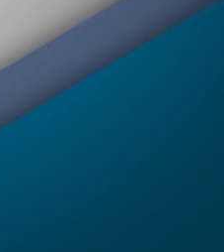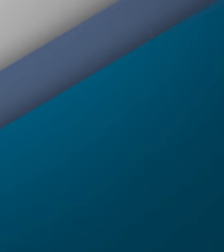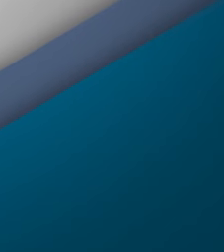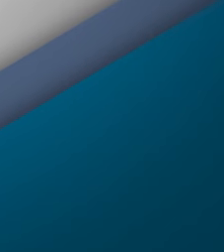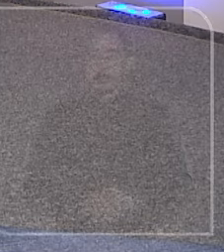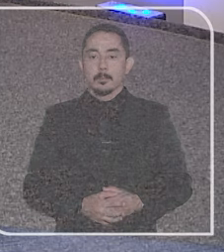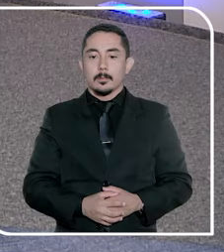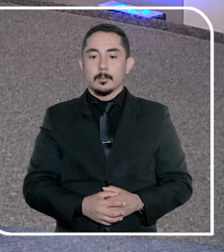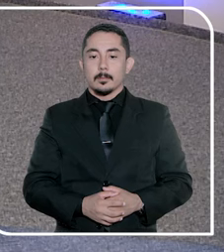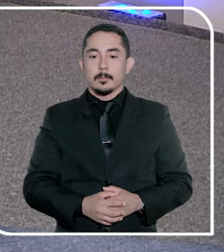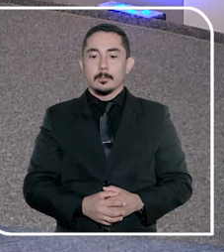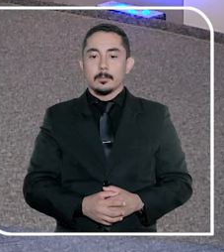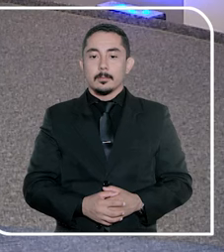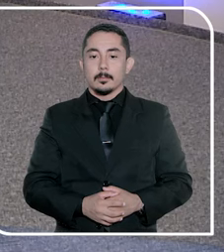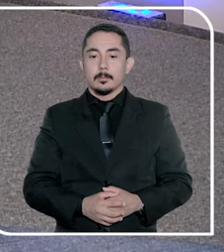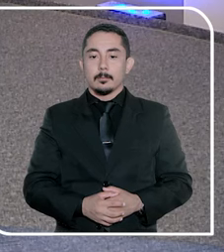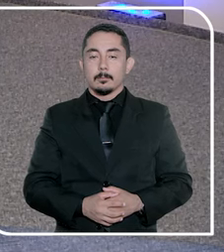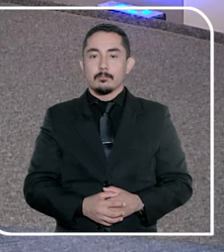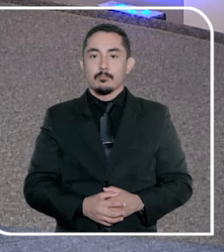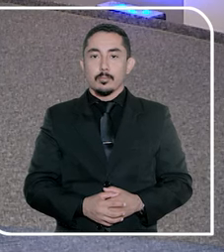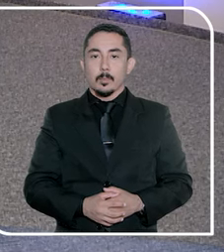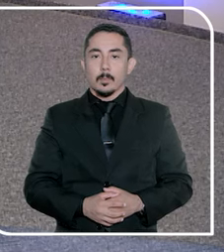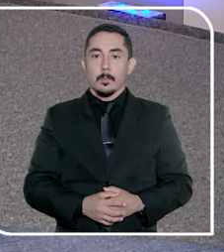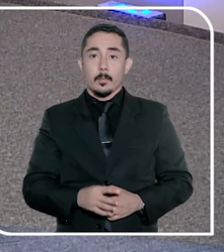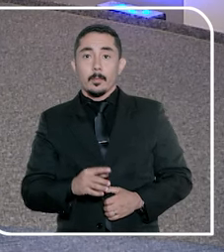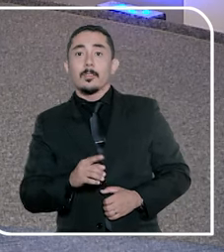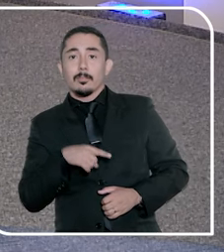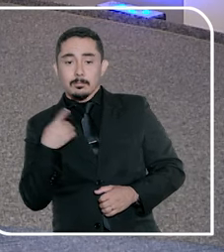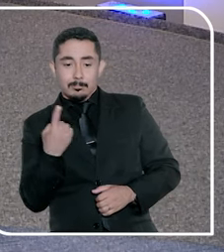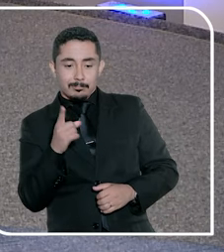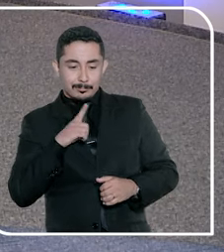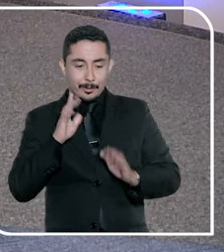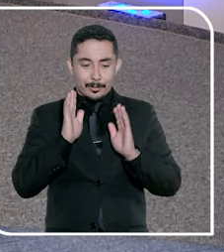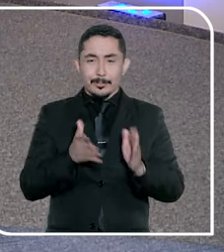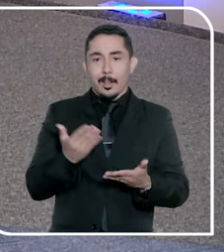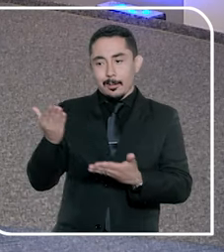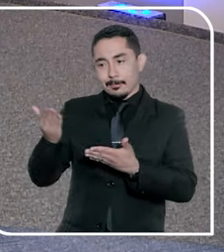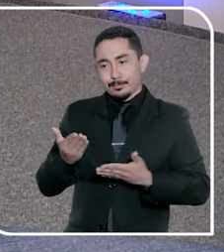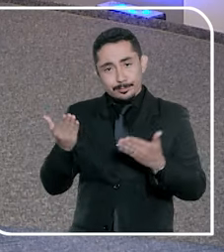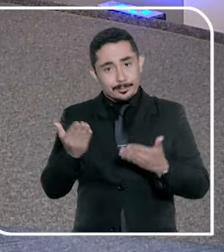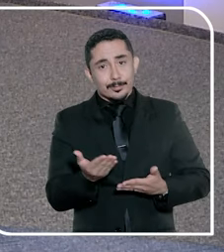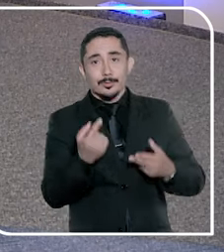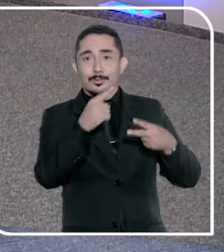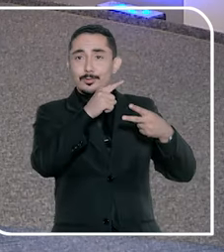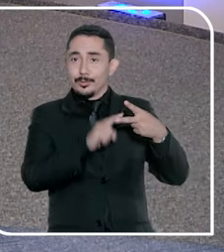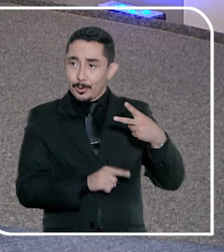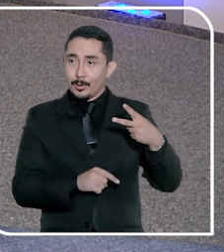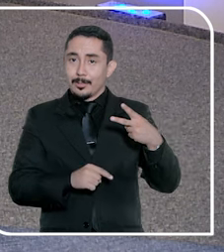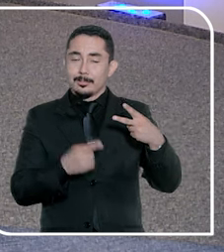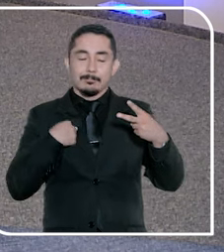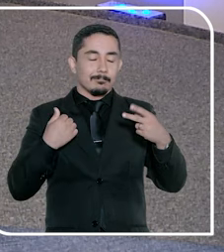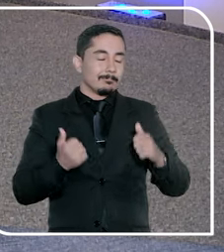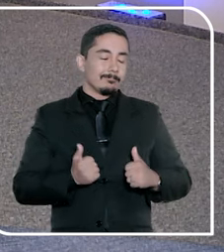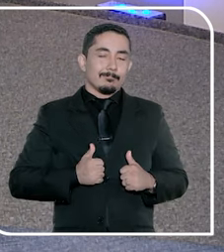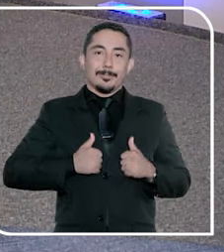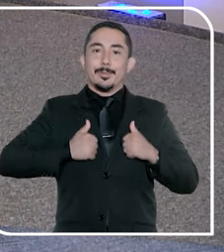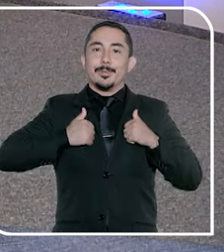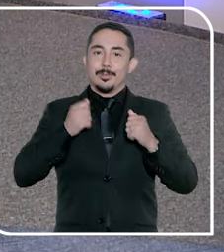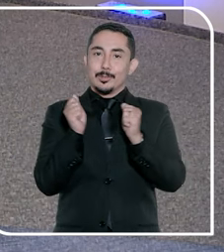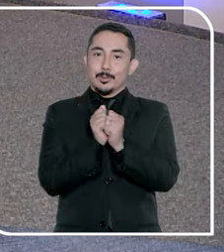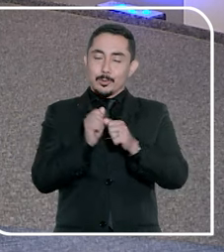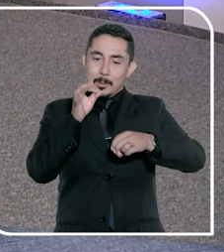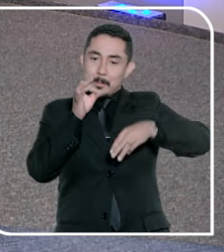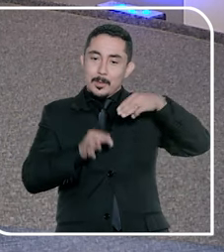agora e nós já estamos aqui com os nossos dois convidados de hoje e eu tenho a honra de estar aqui com o ministro Rogério